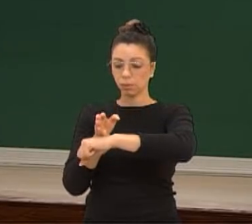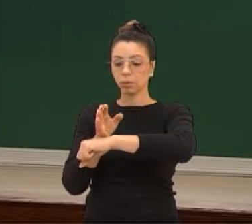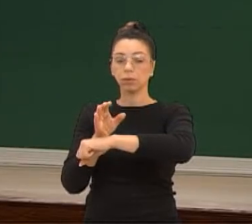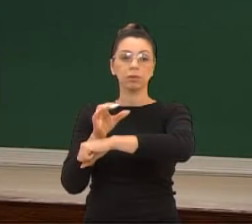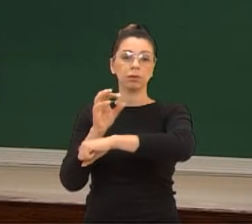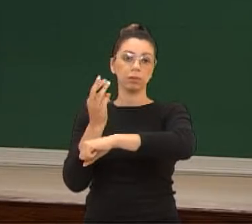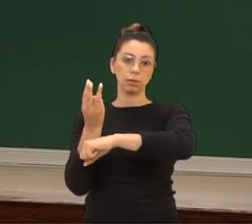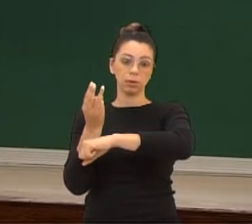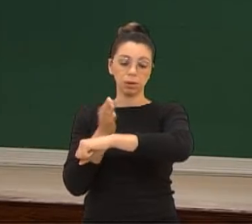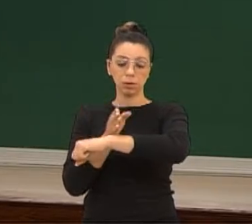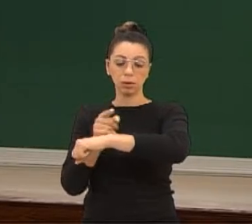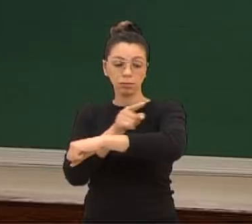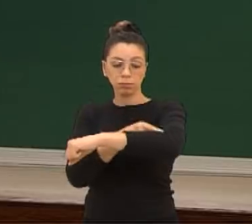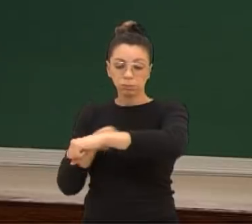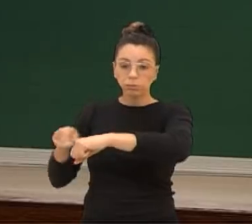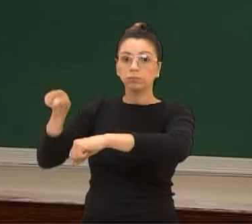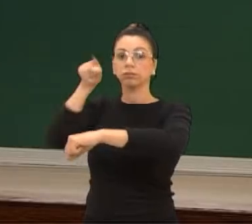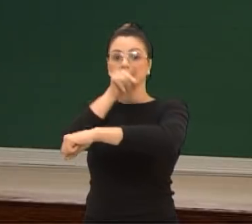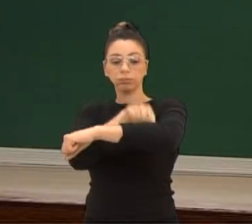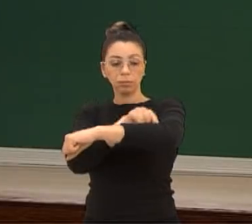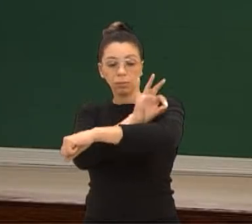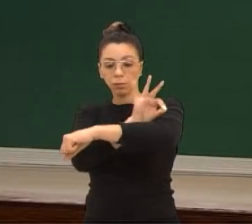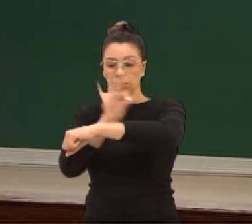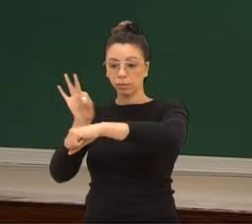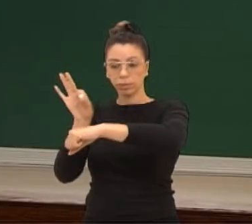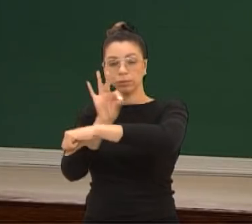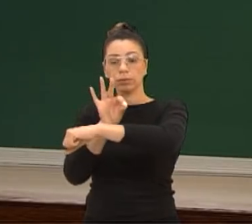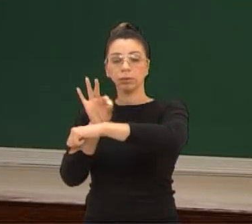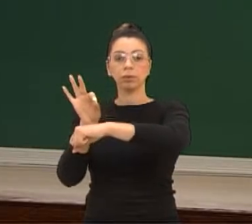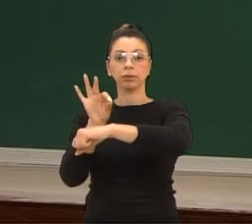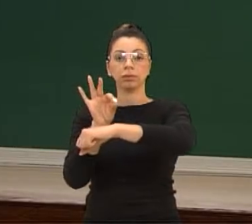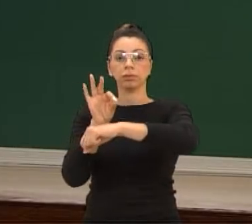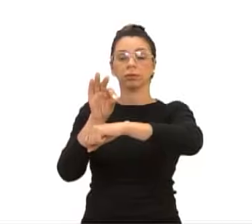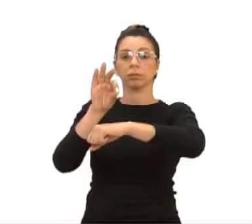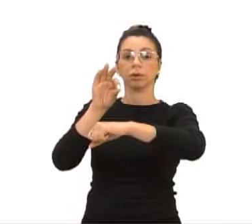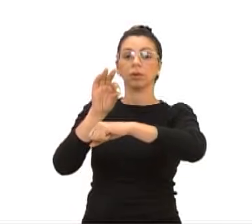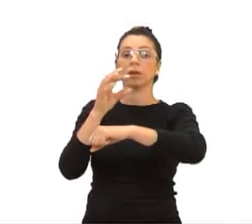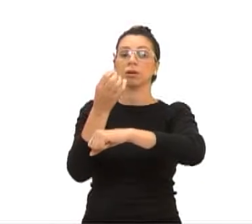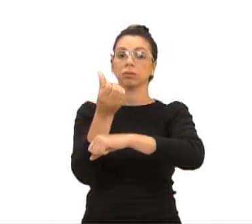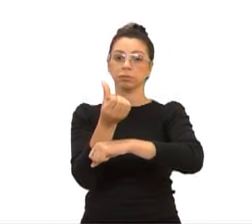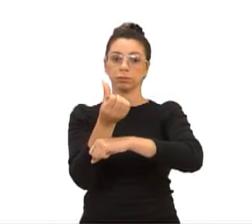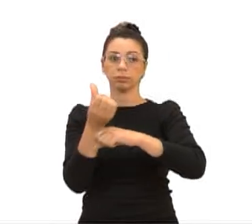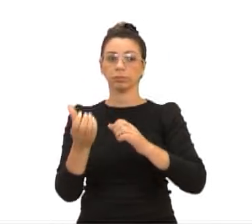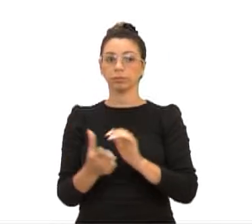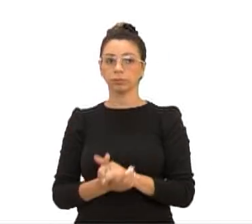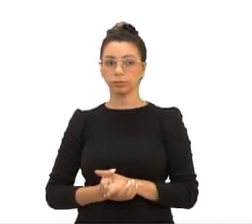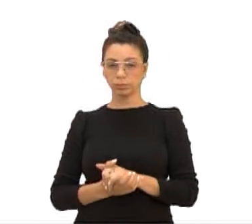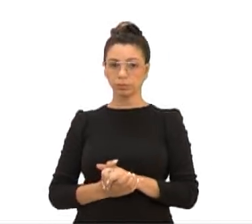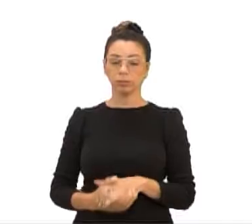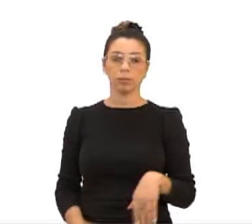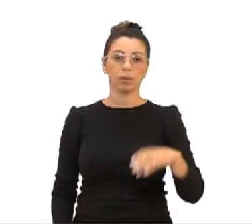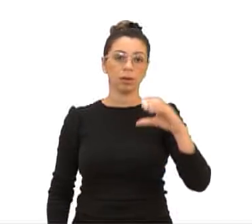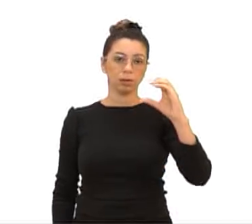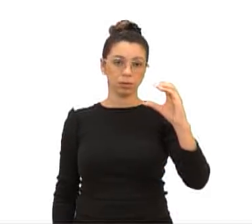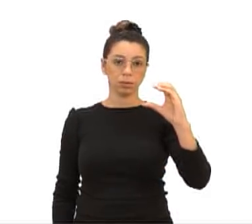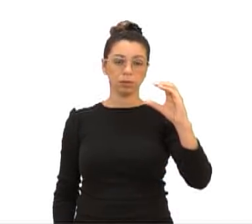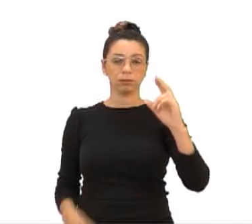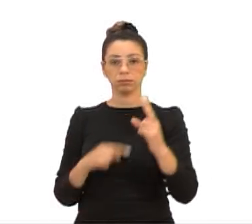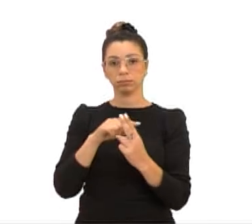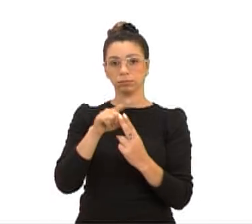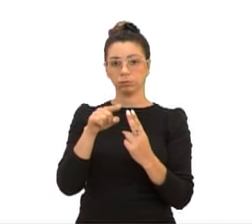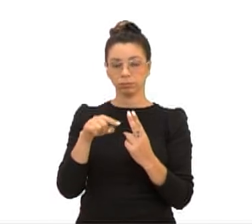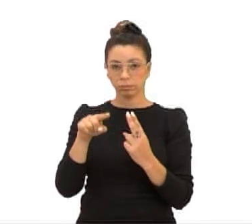quanto? 6, né? O diâmetro é sempre o dobro do raio. Comprimento é igual a π vezes